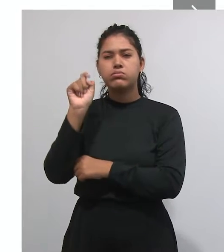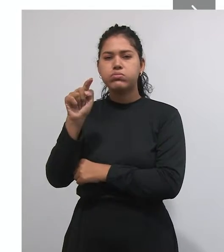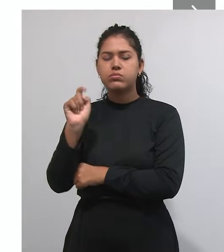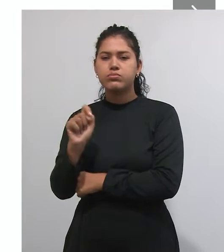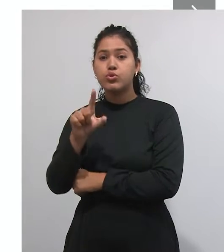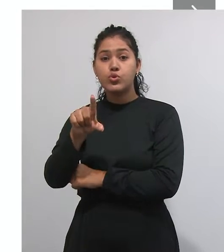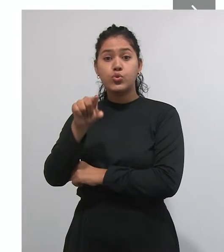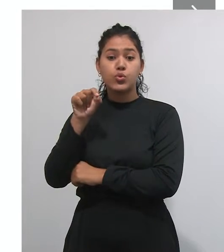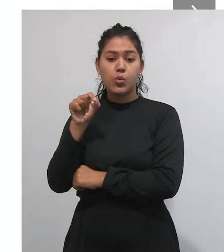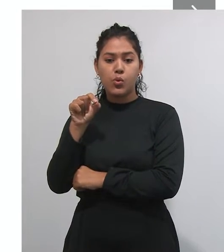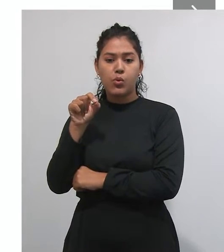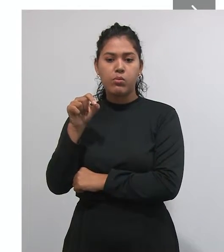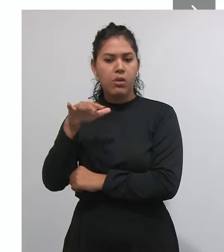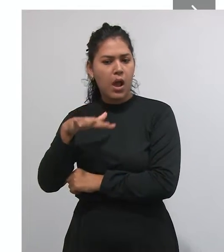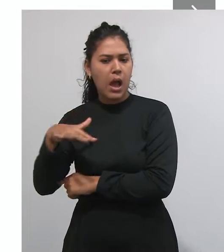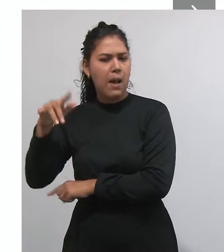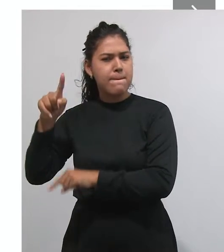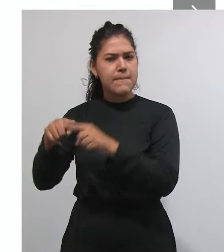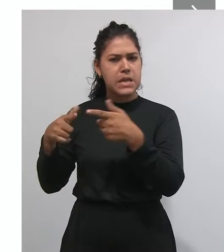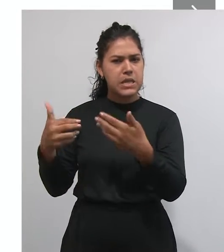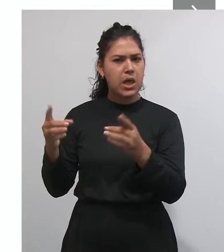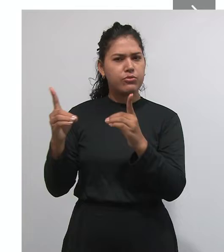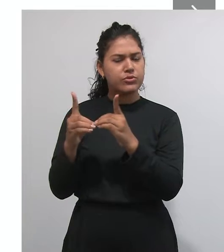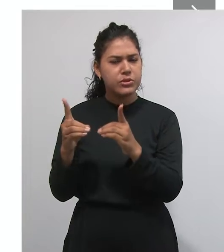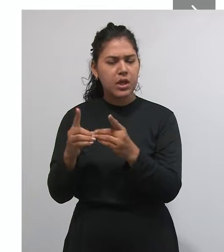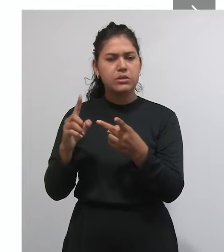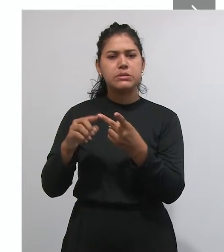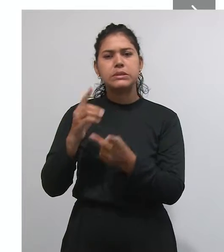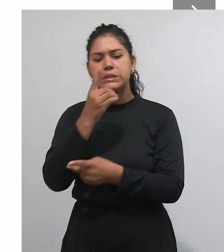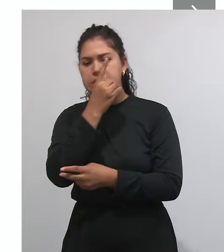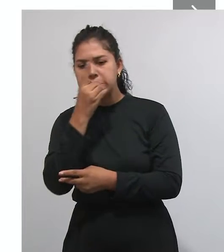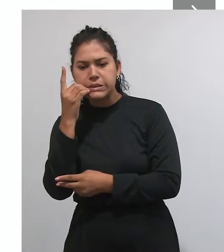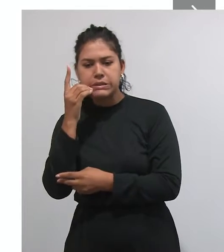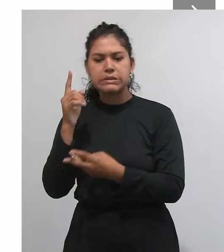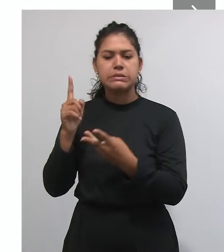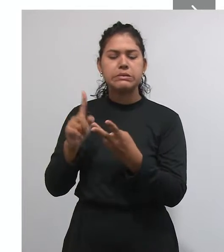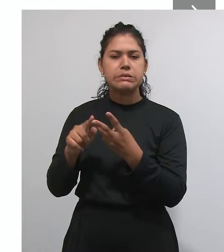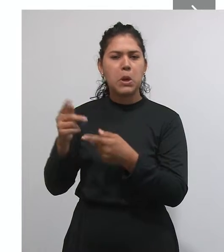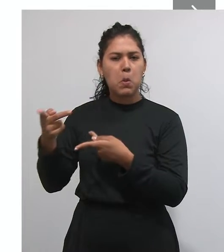Material didático, assistência odontológica, programas de alimentação?